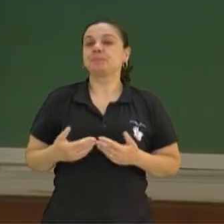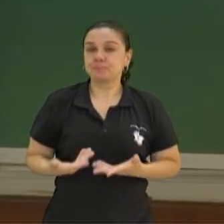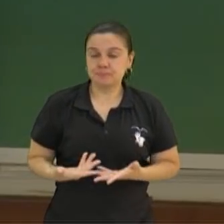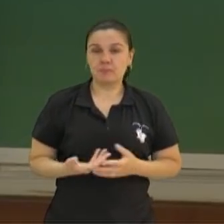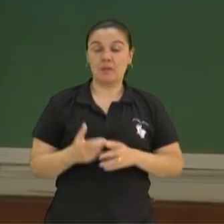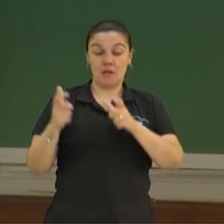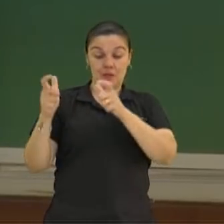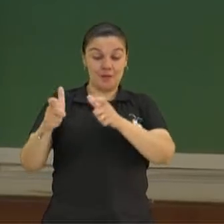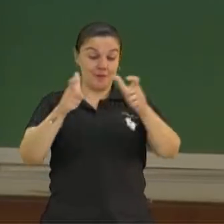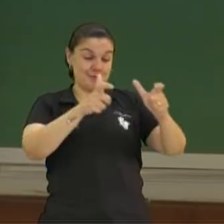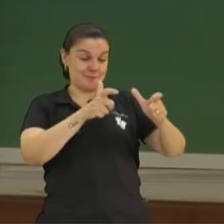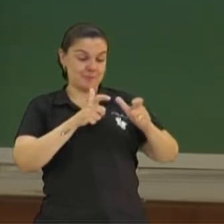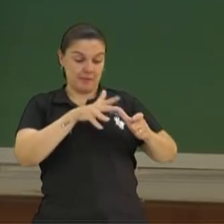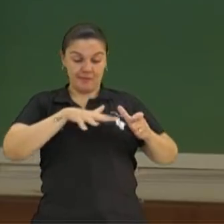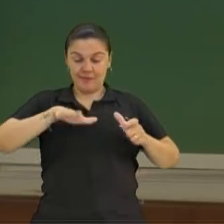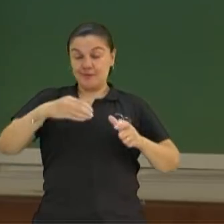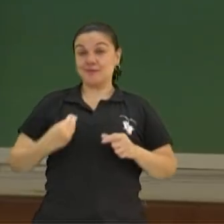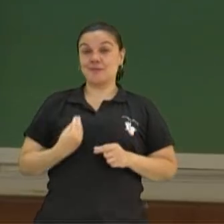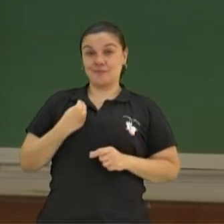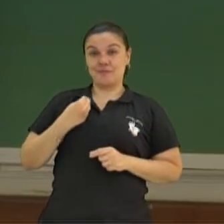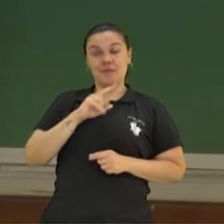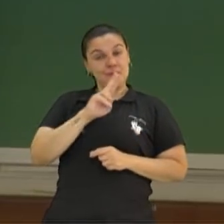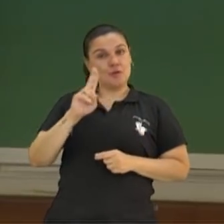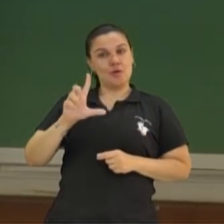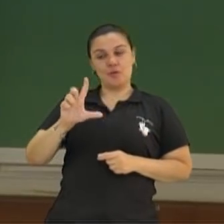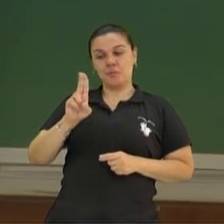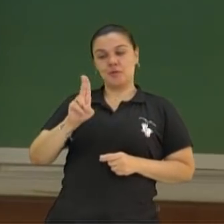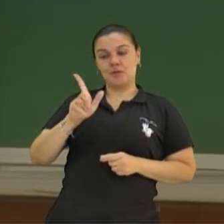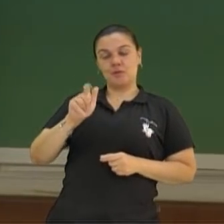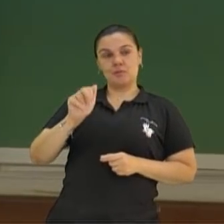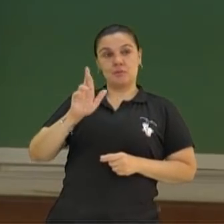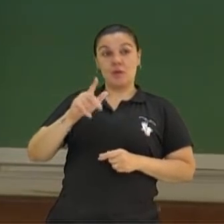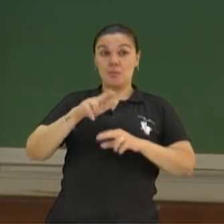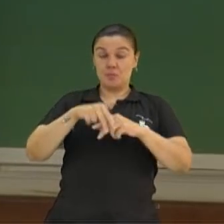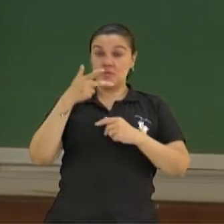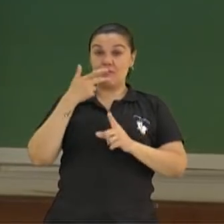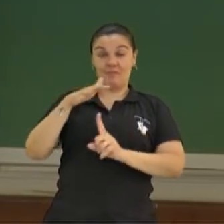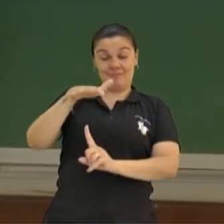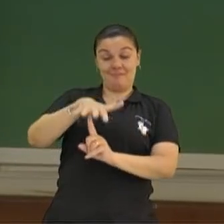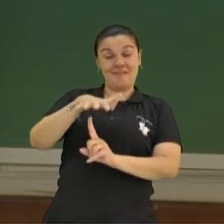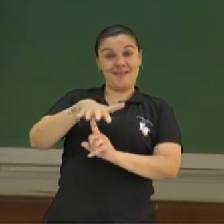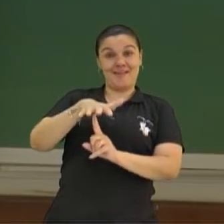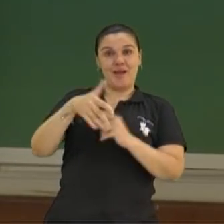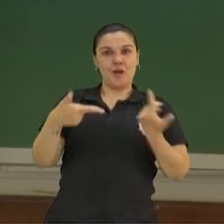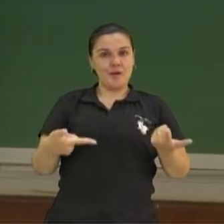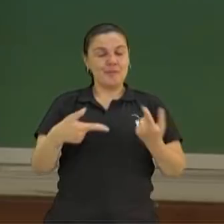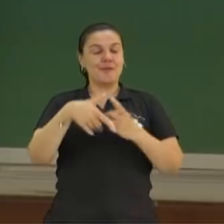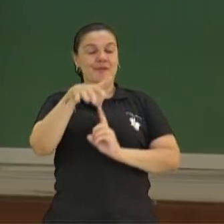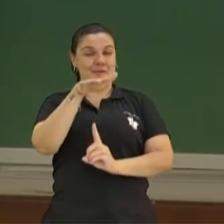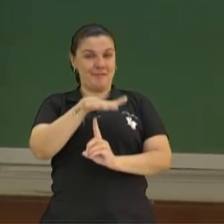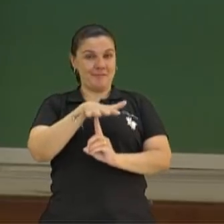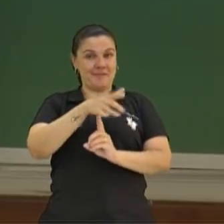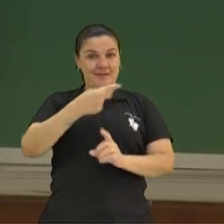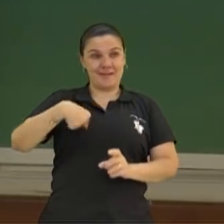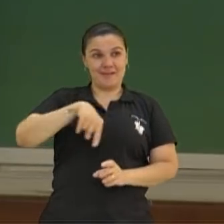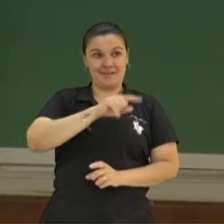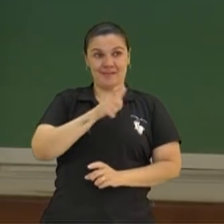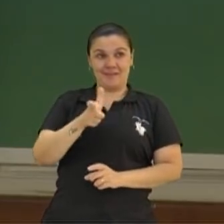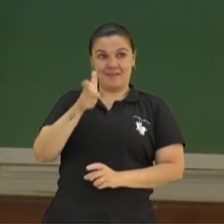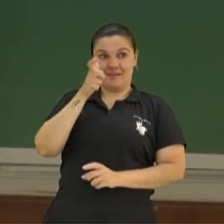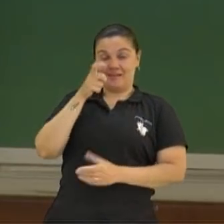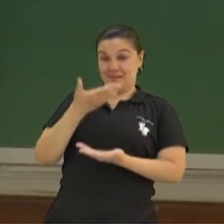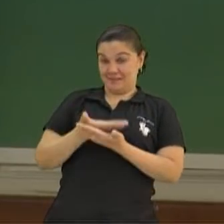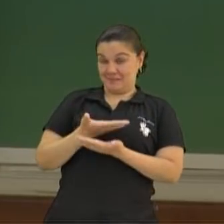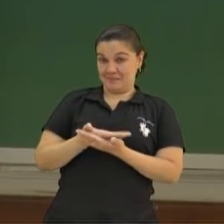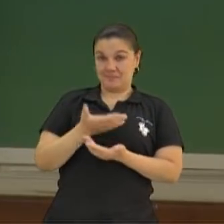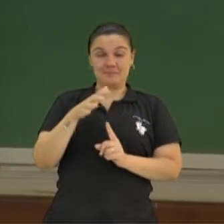os espaços em que nós estamos vivendo. E é por isso que eu coloco o estado do Paraná, pois como paranaenses que somos, que estamos acompanhando as